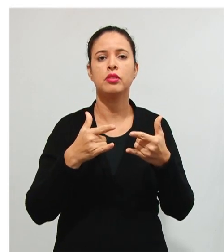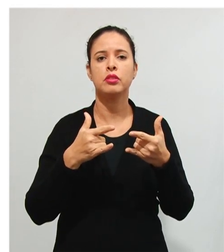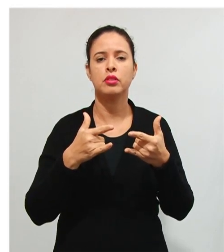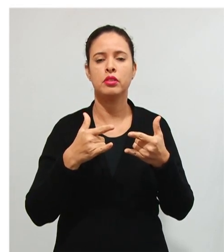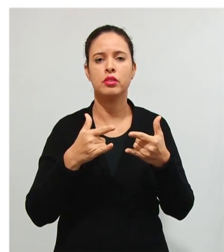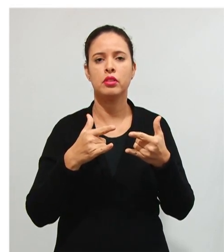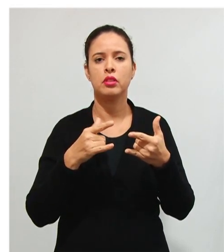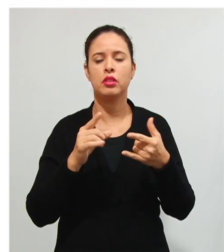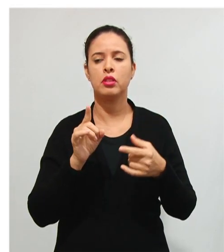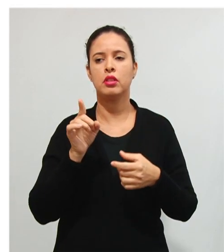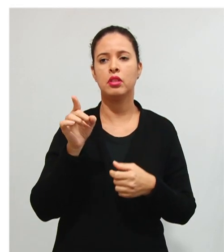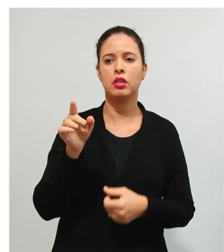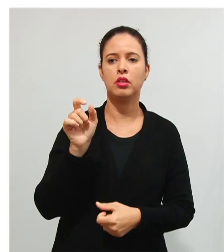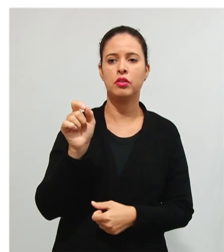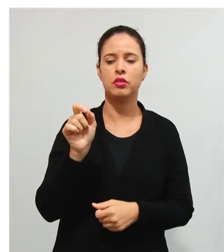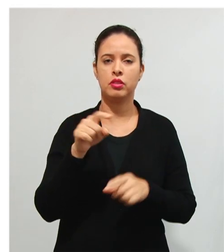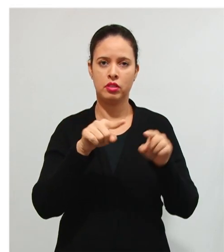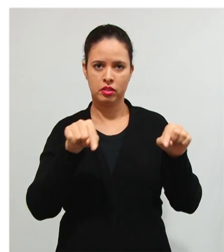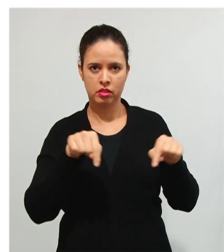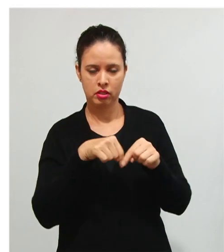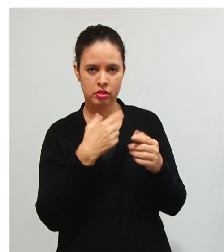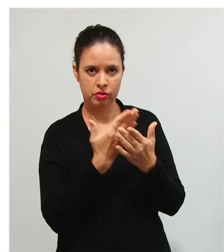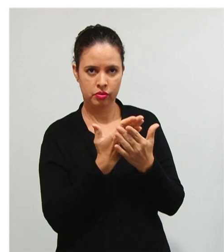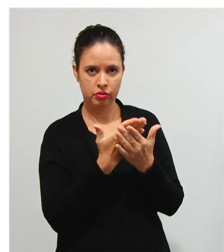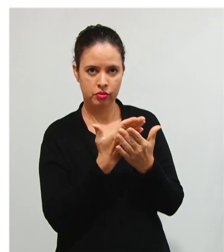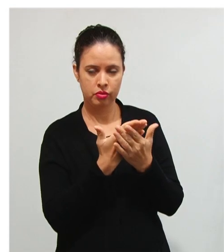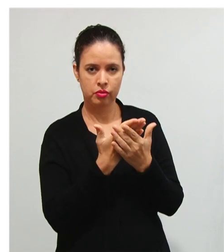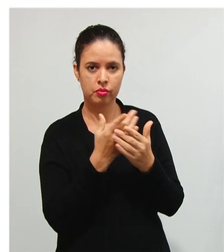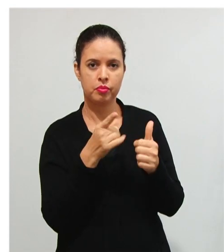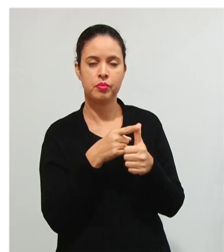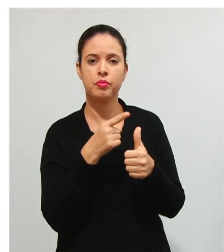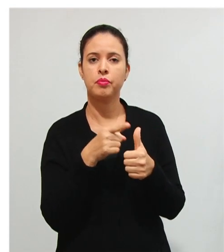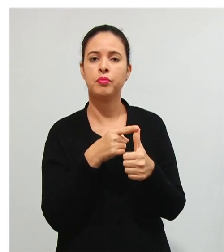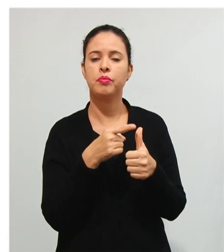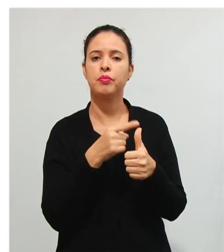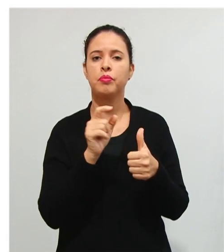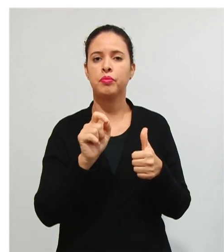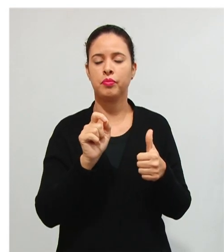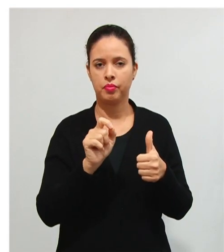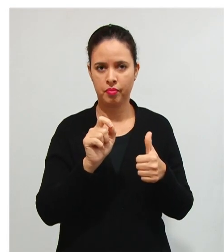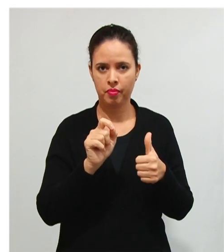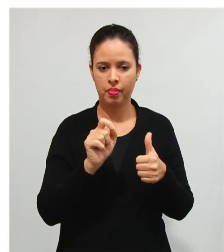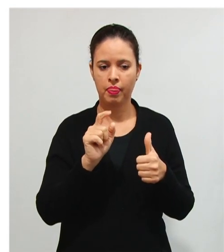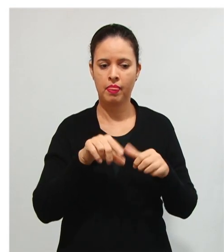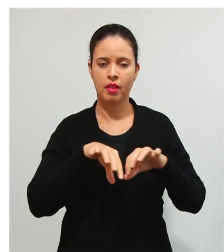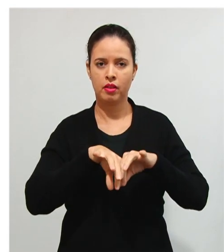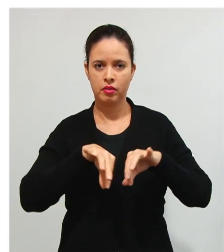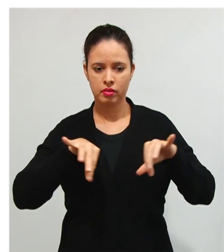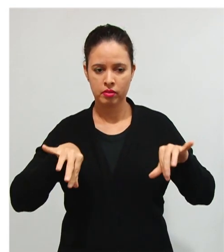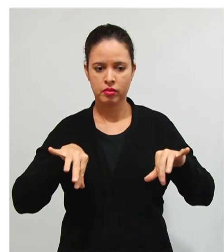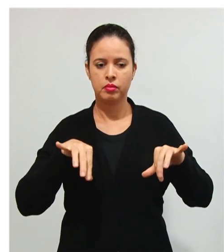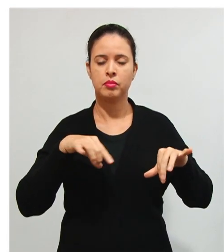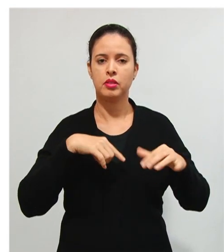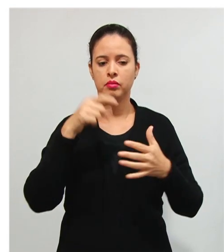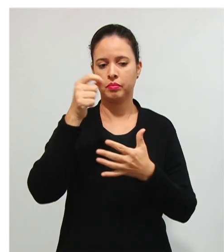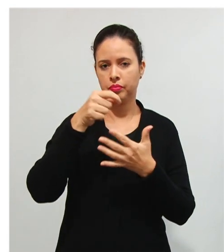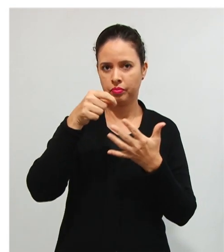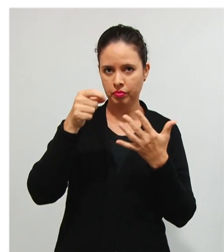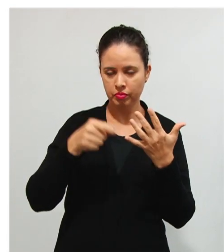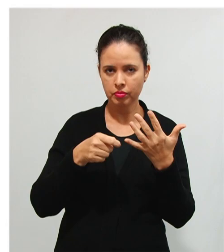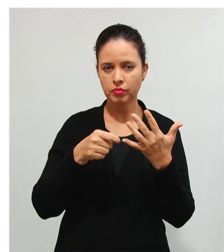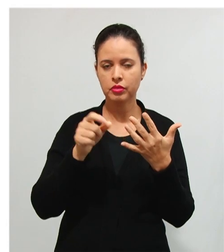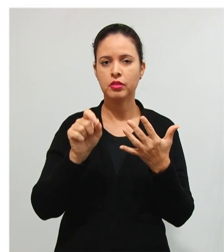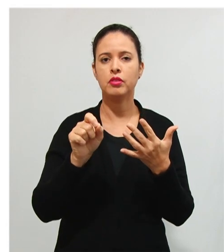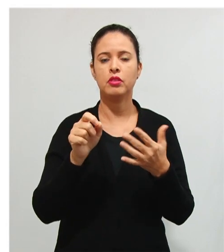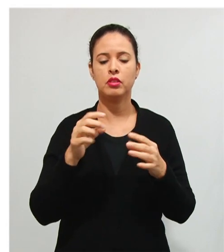robótica lá na sala de aula. Então, primeiro, separando por eixos a